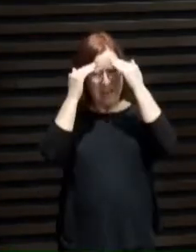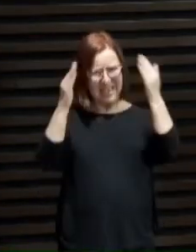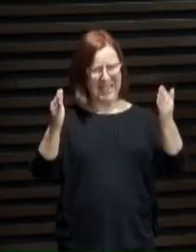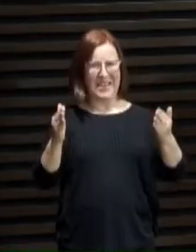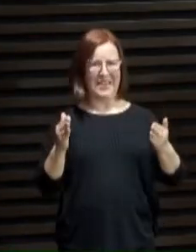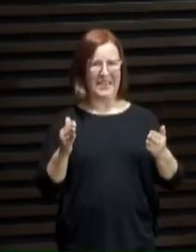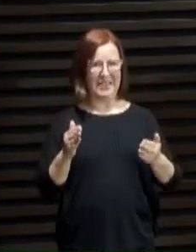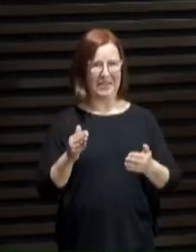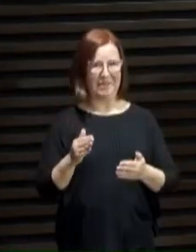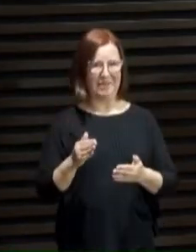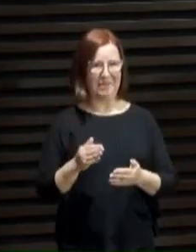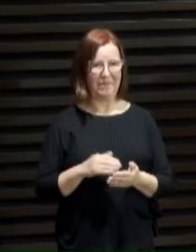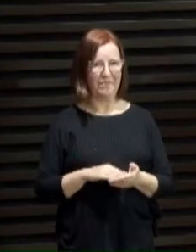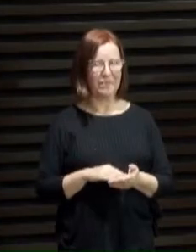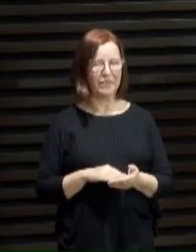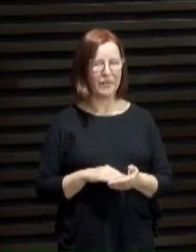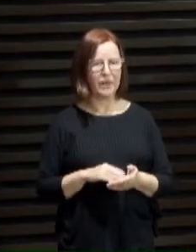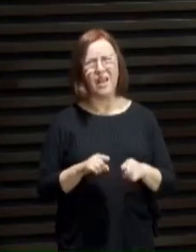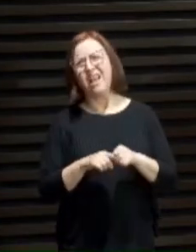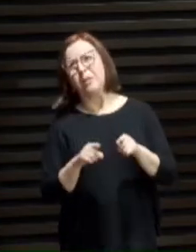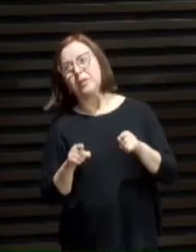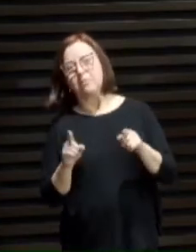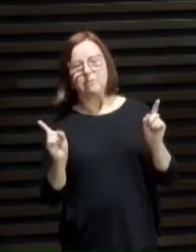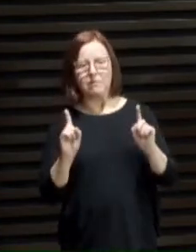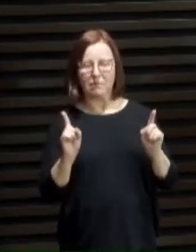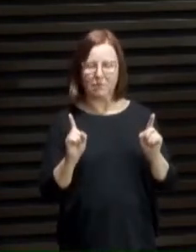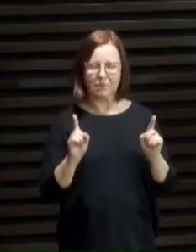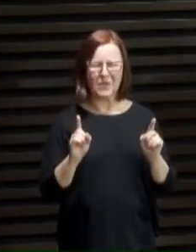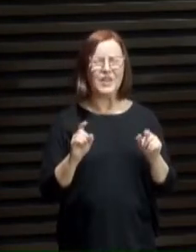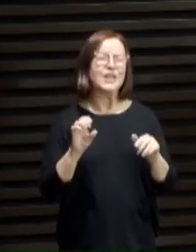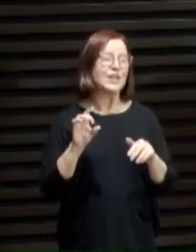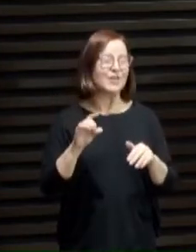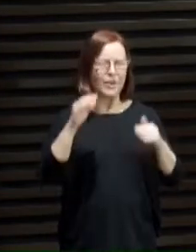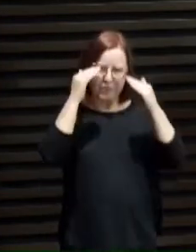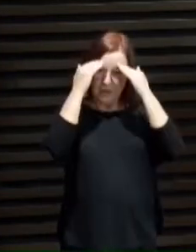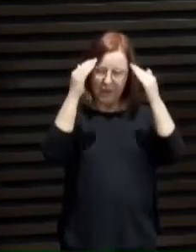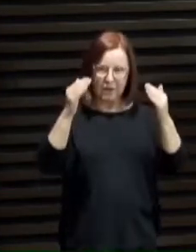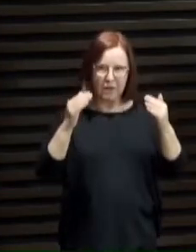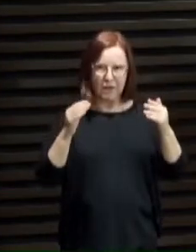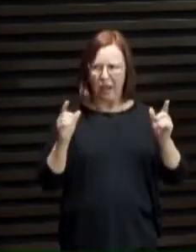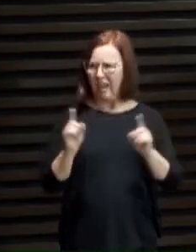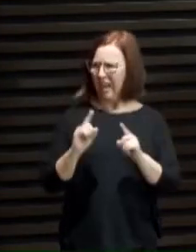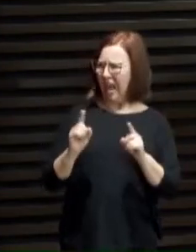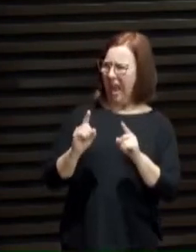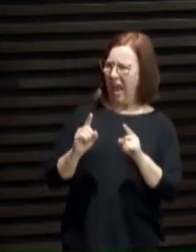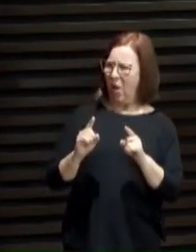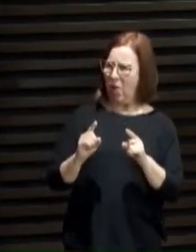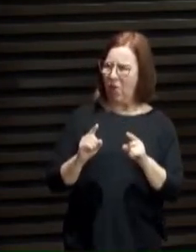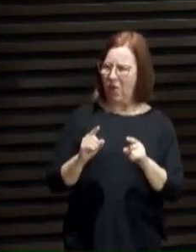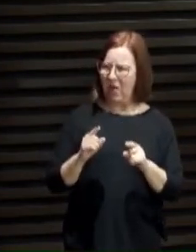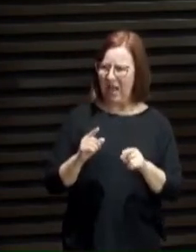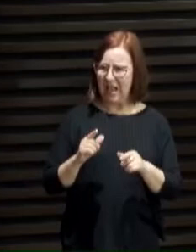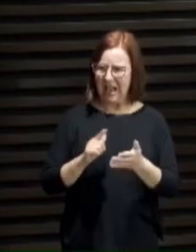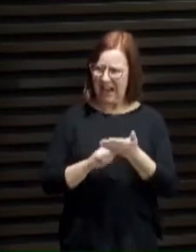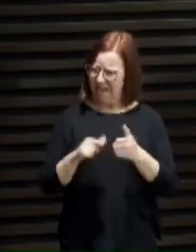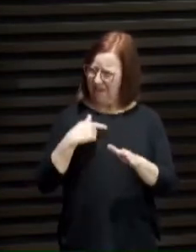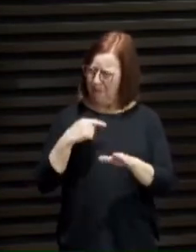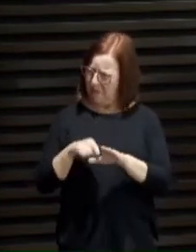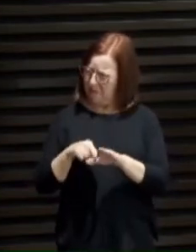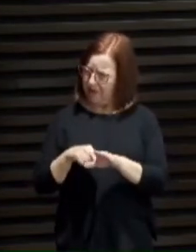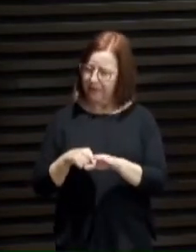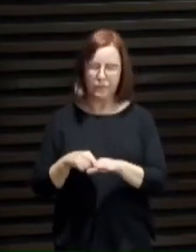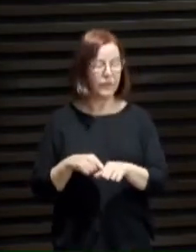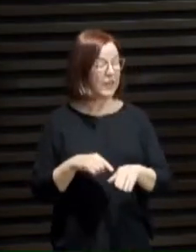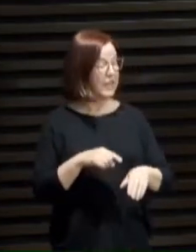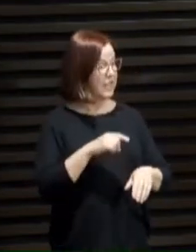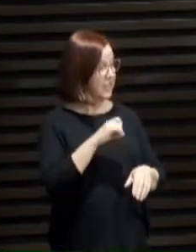ver o que acontece. Ah, mas eu quero, não tem mais, obedece. Não vai lavar meus pés não, se você não deixar eu lavar seus pés, eu vou